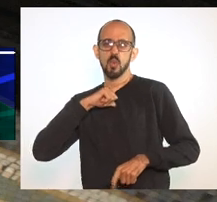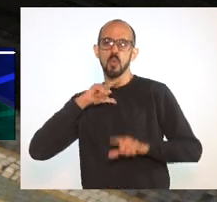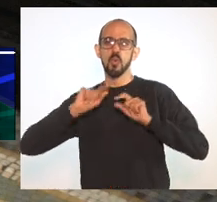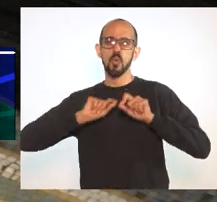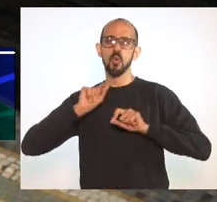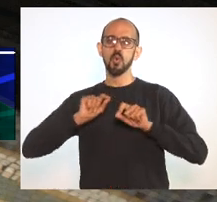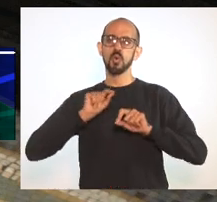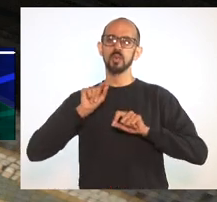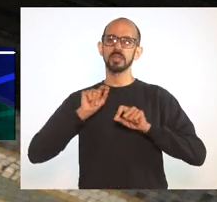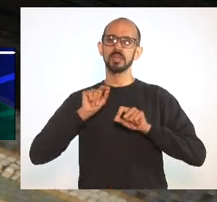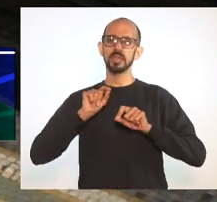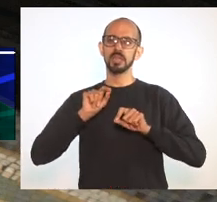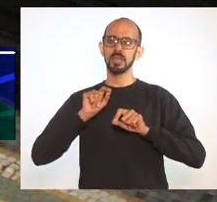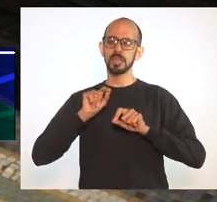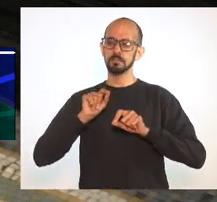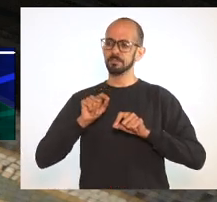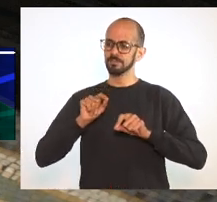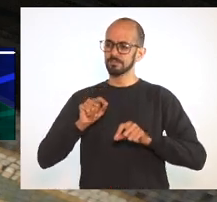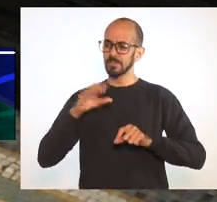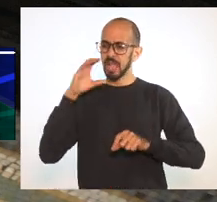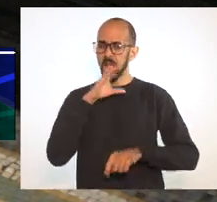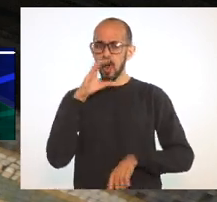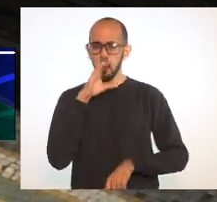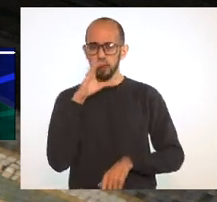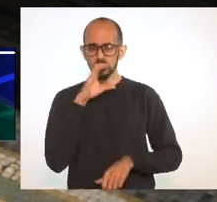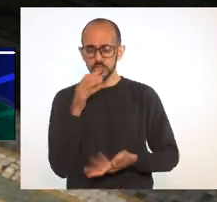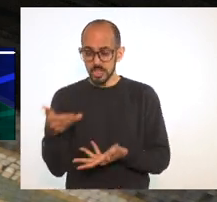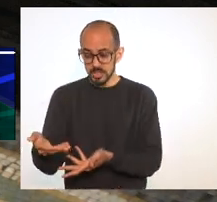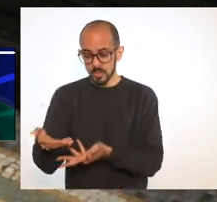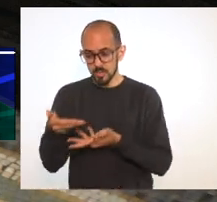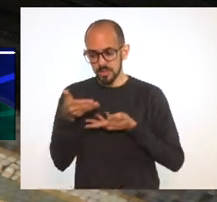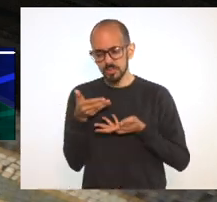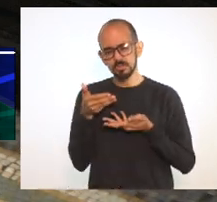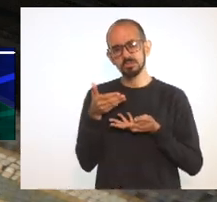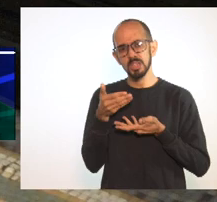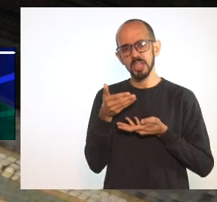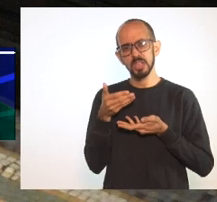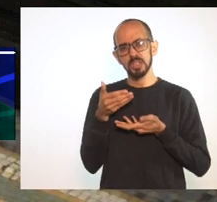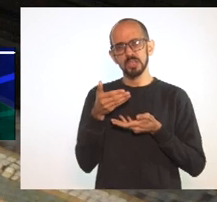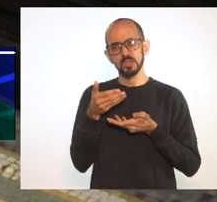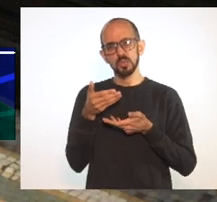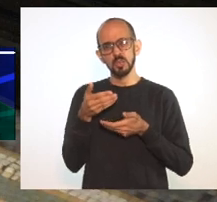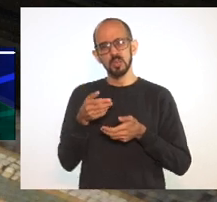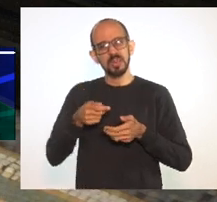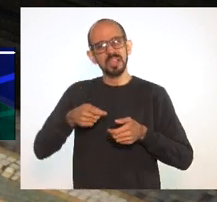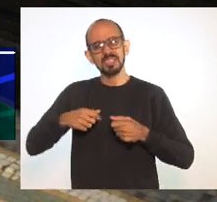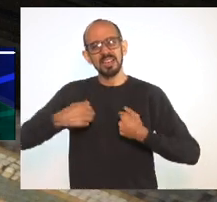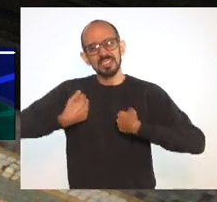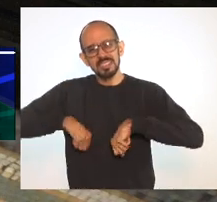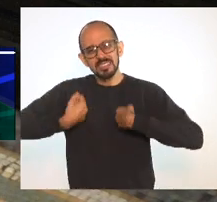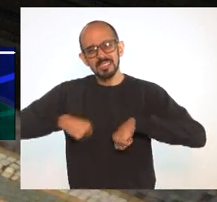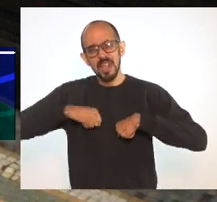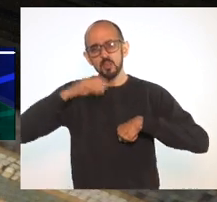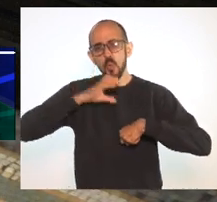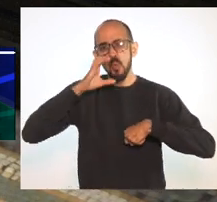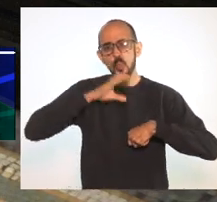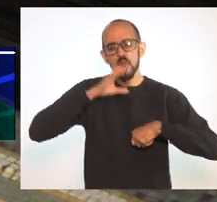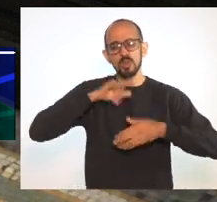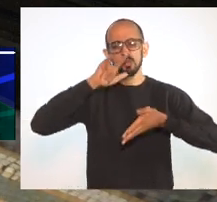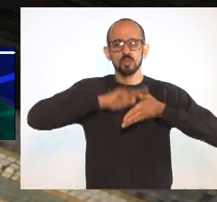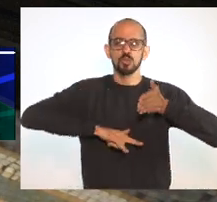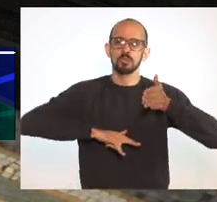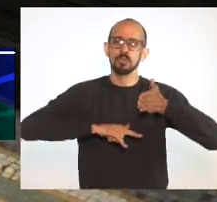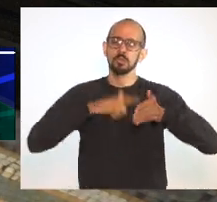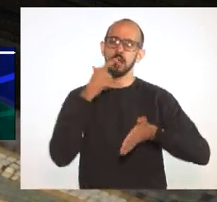a urgência no atendimento, considerando a imperiosa necessidade destes documentos para